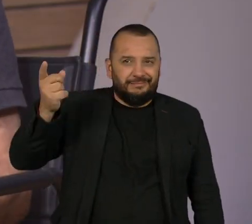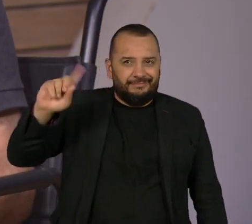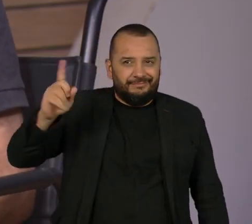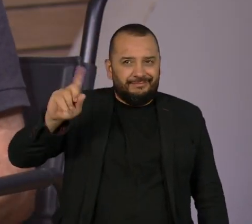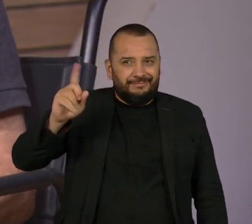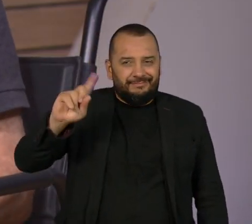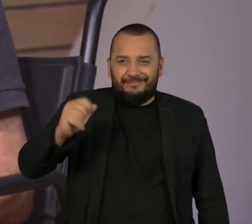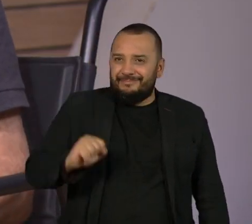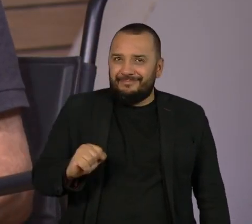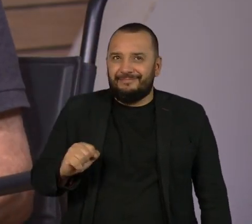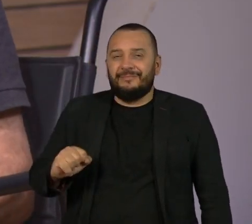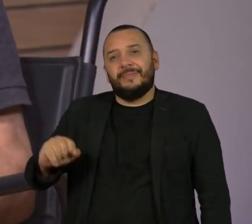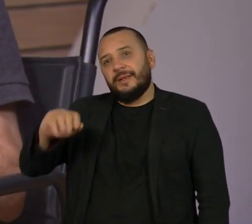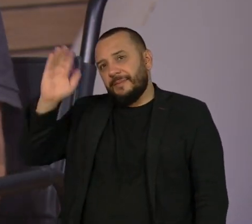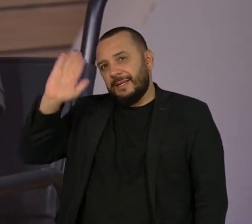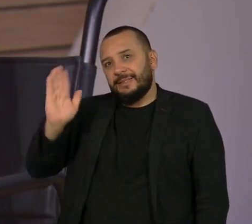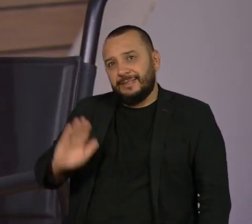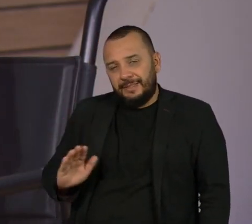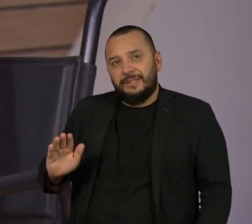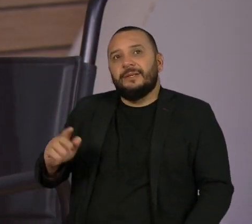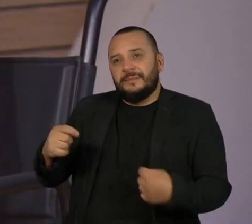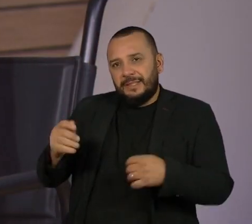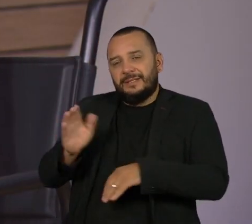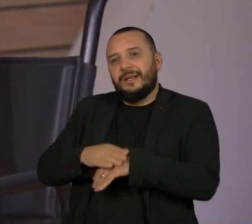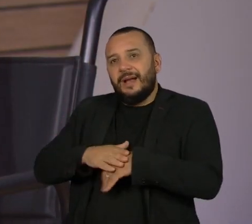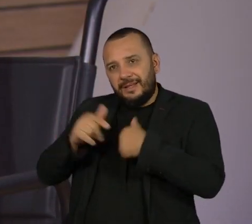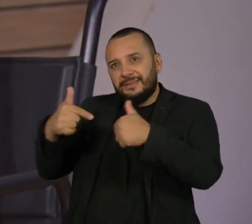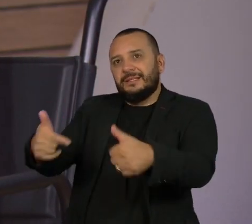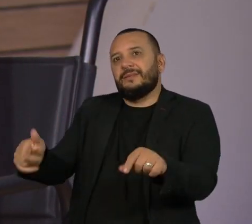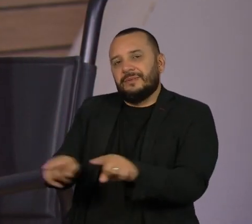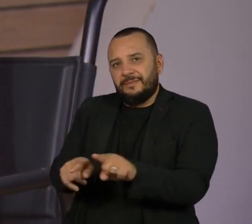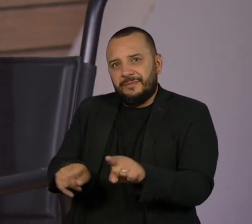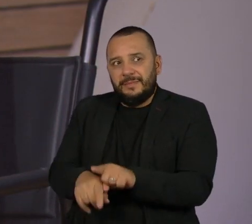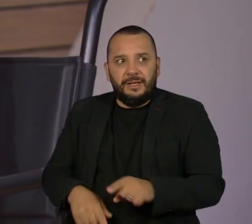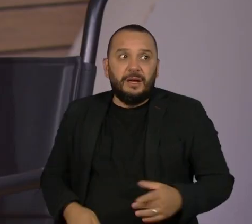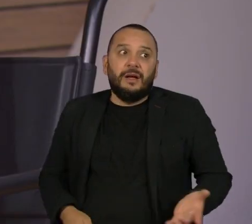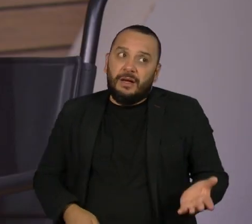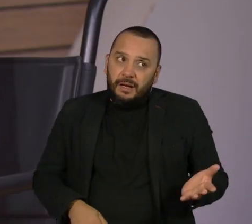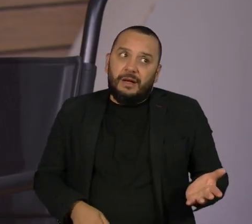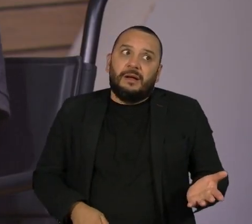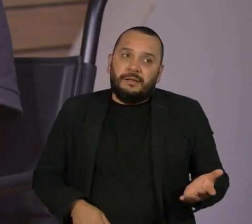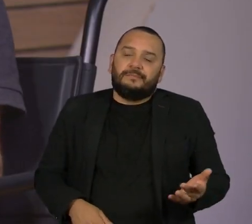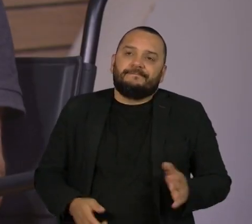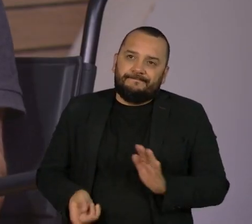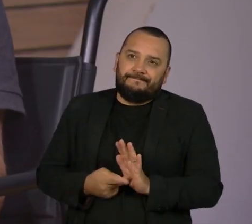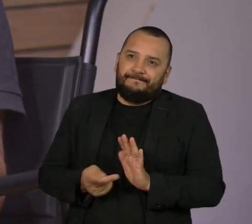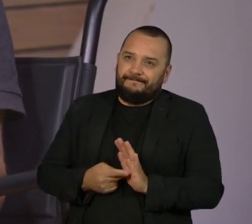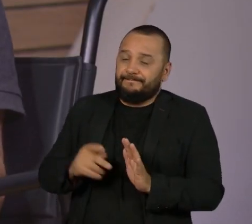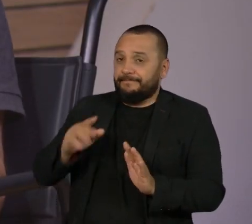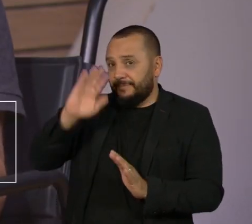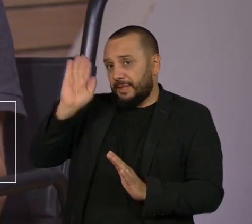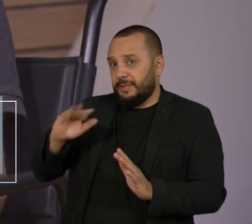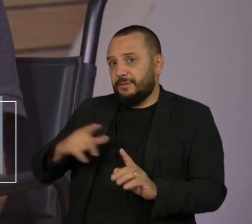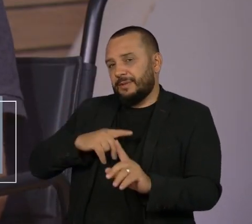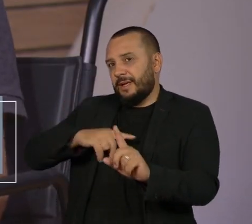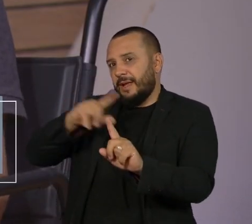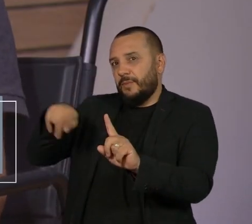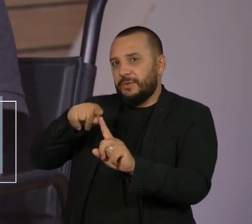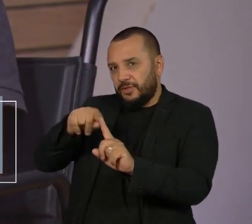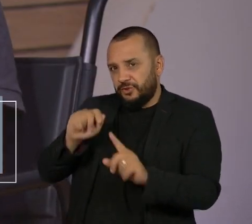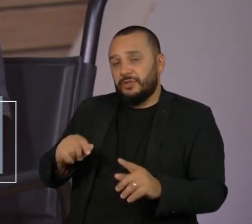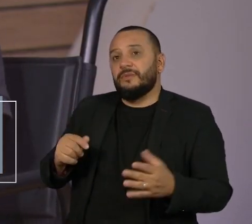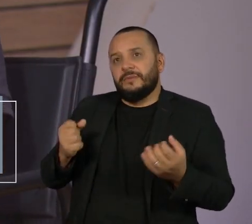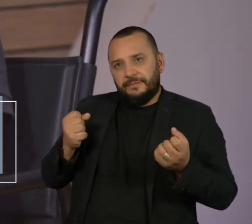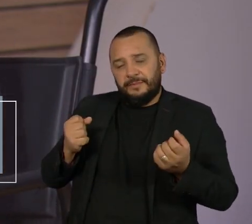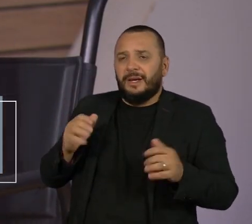também não tem dado motivos para isso. Não, não tem feito agora a lição de casa. Exatamente. O Brasil tem metas que são robustas, né? Quer